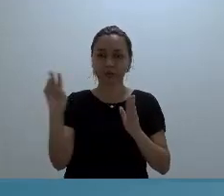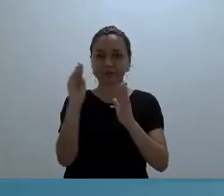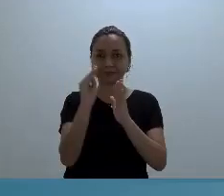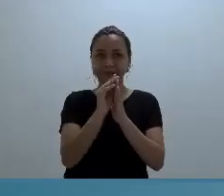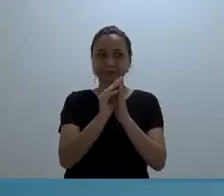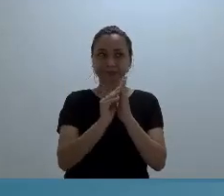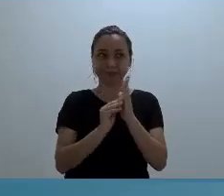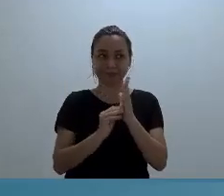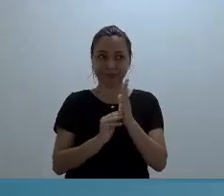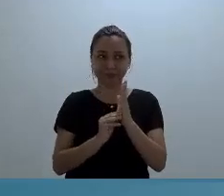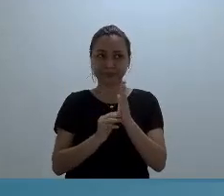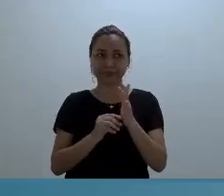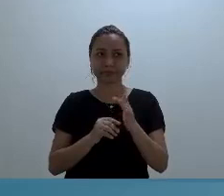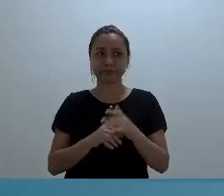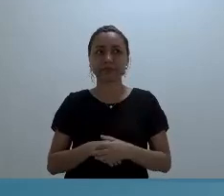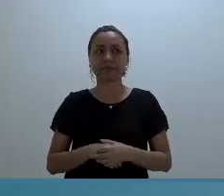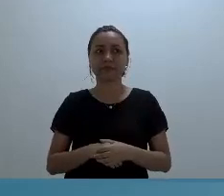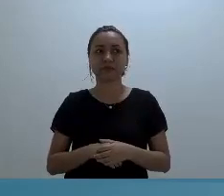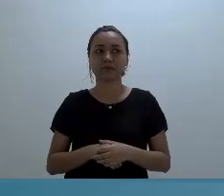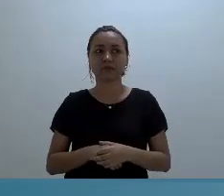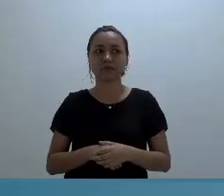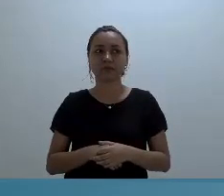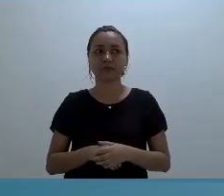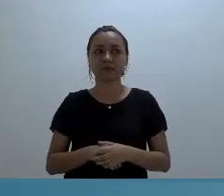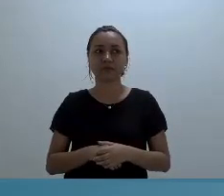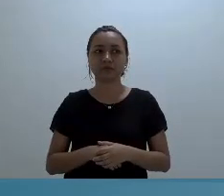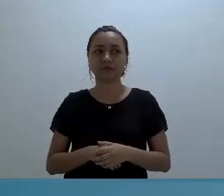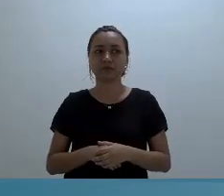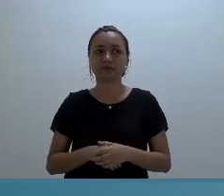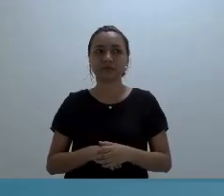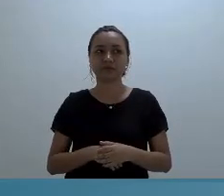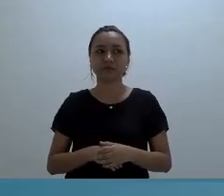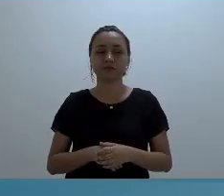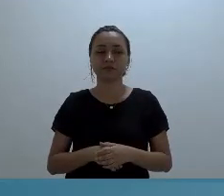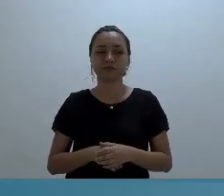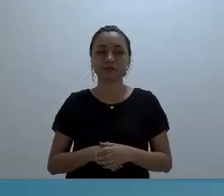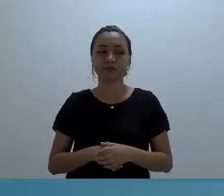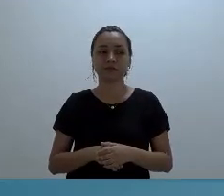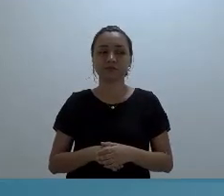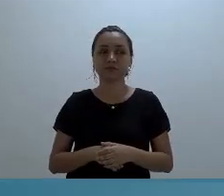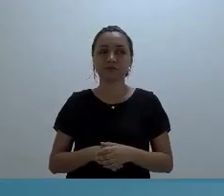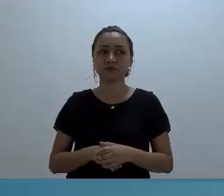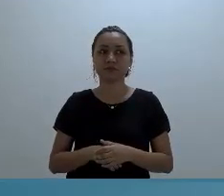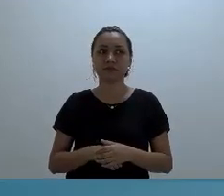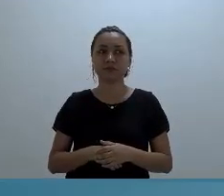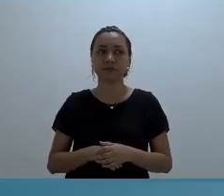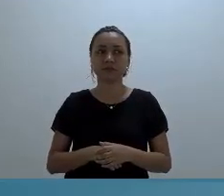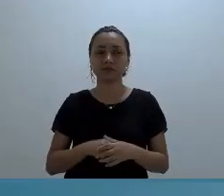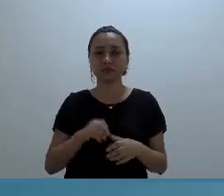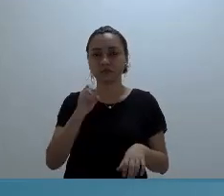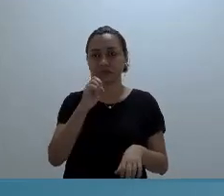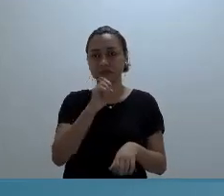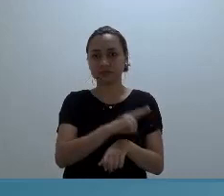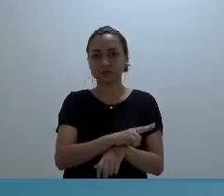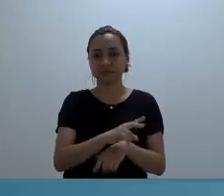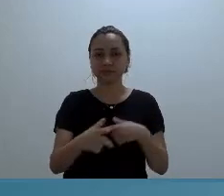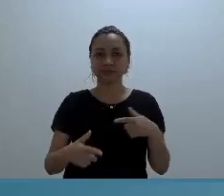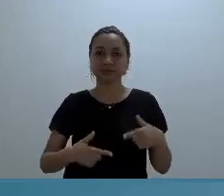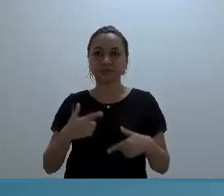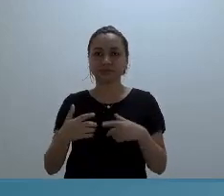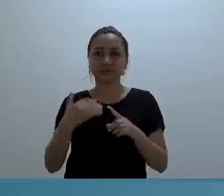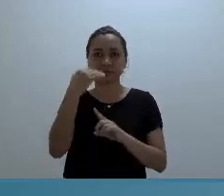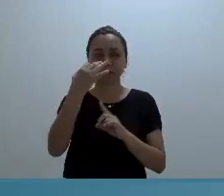Lisboa Sanches, Sérgio Augusto Andrade de Lima, José Antônio Fernanda Cavalcante, Maria das Graças Alfaia